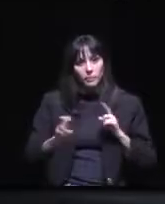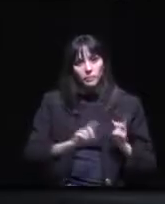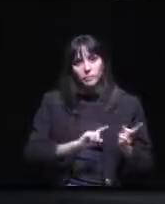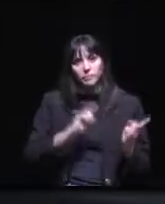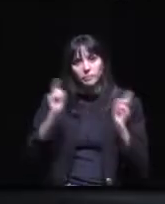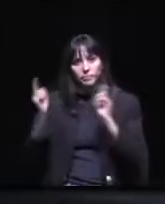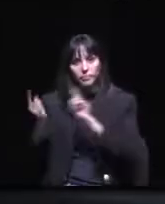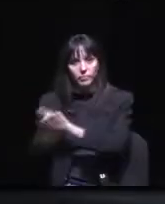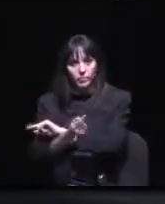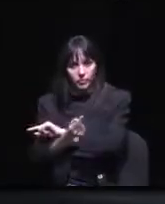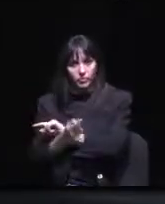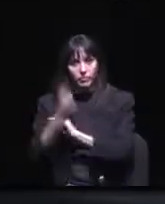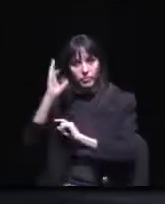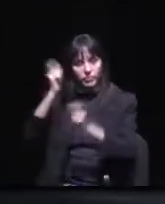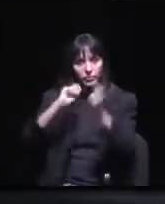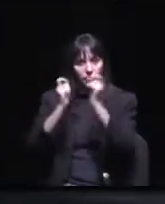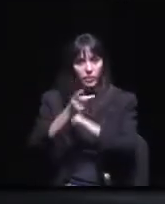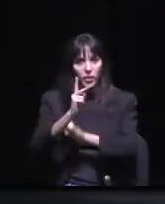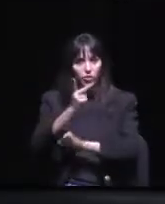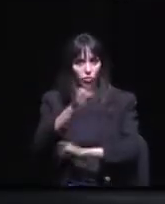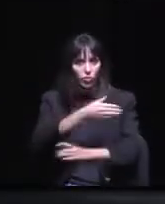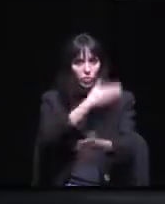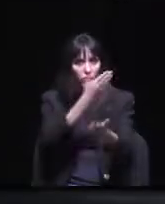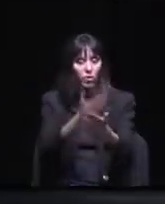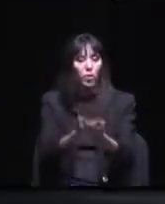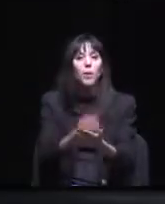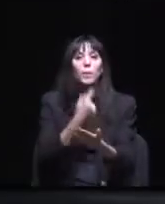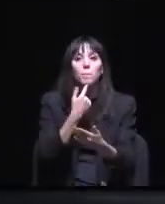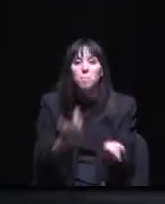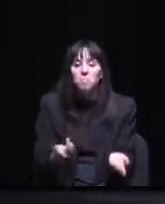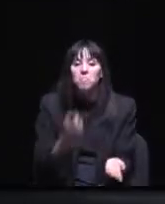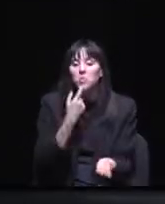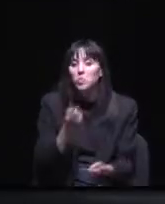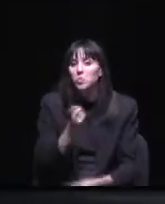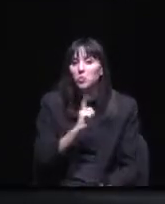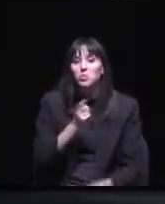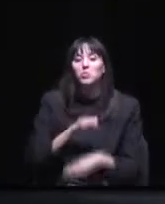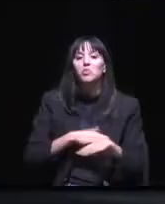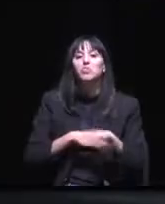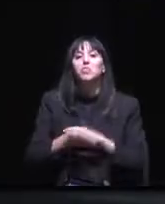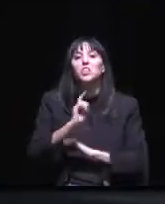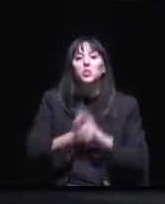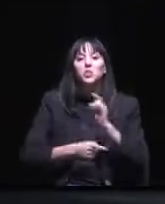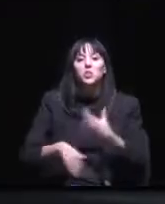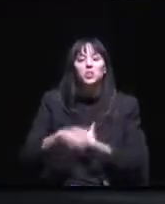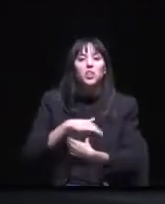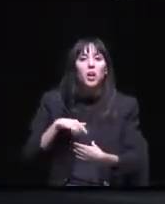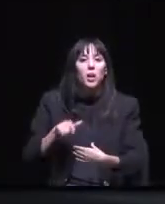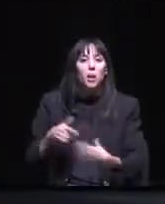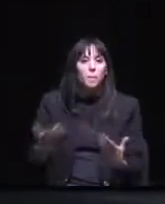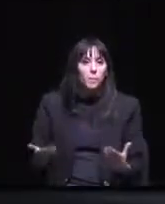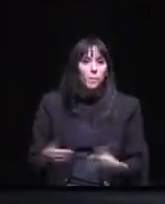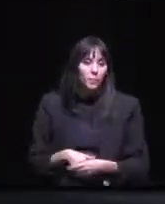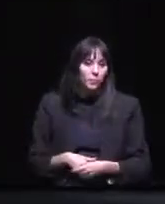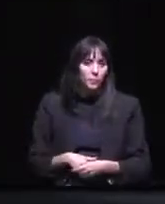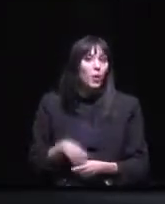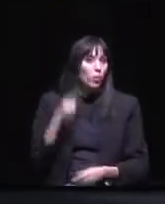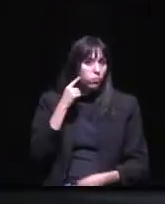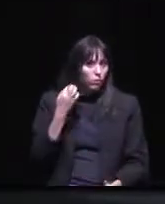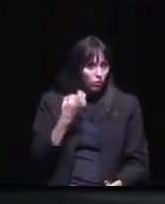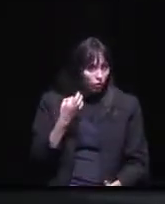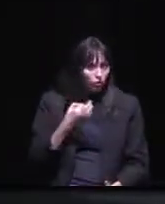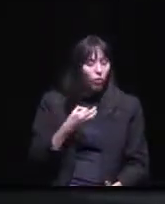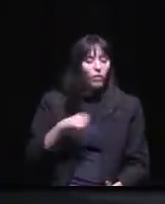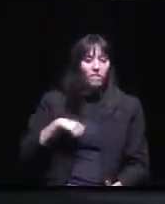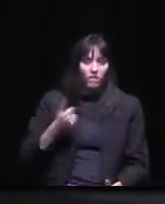alterações climáticas. Passaram 2 anos e nem sequer conseguimos perceber o que está a ser feito nesta área. É conhecida a posição dos